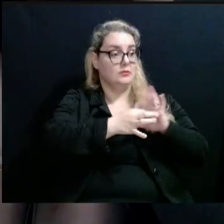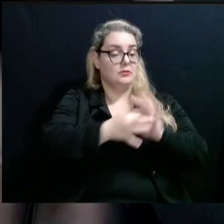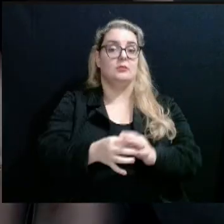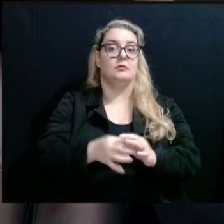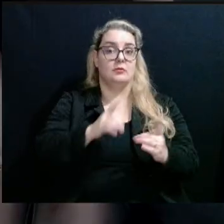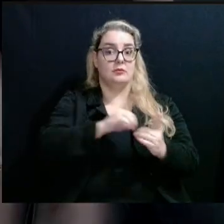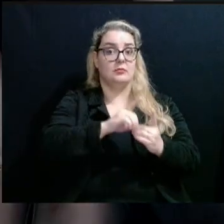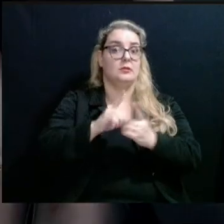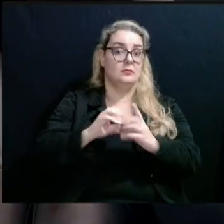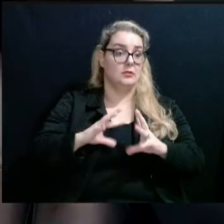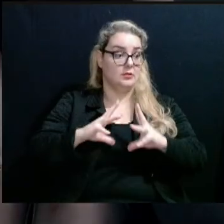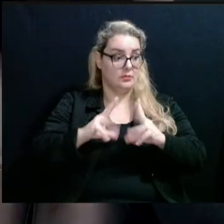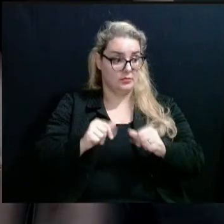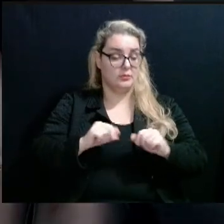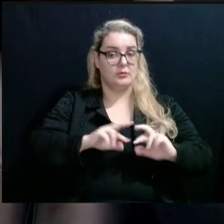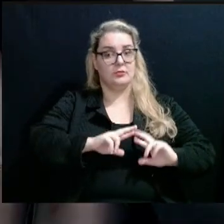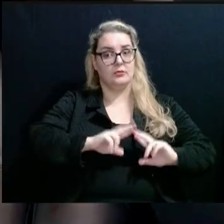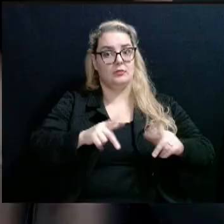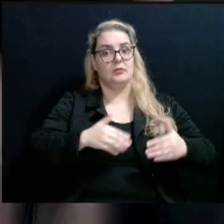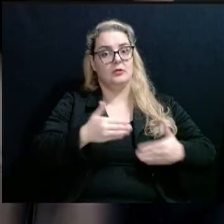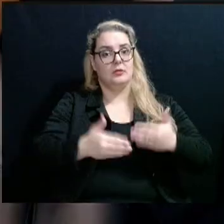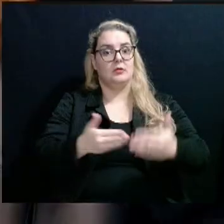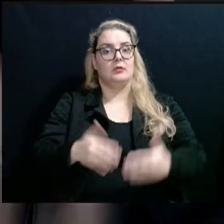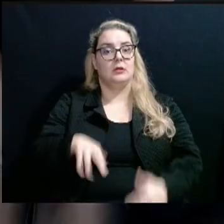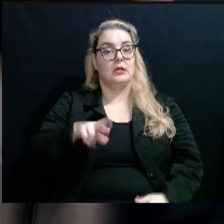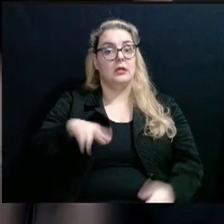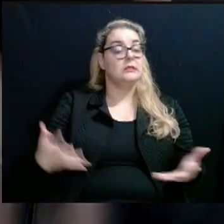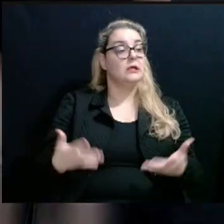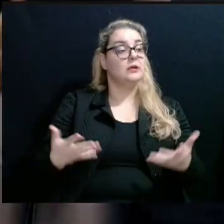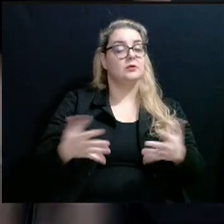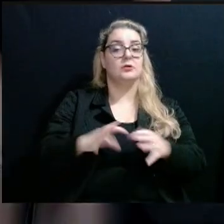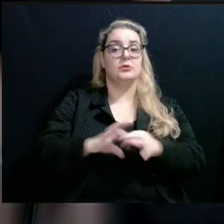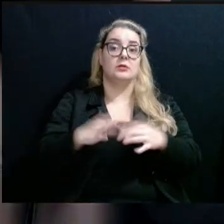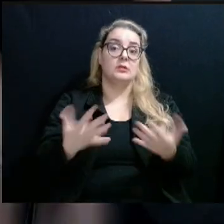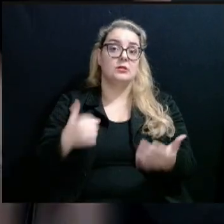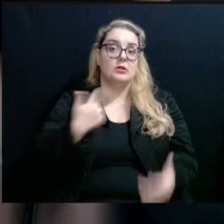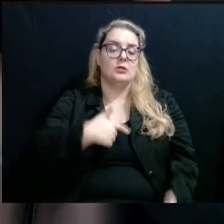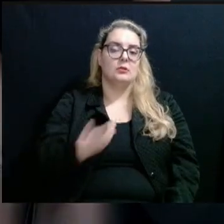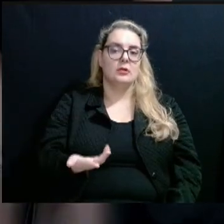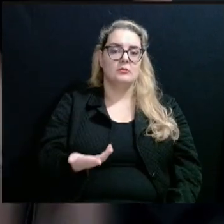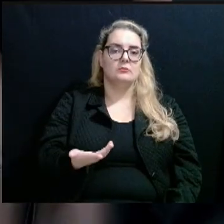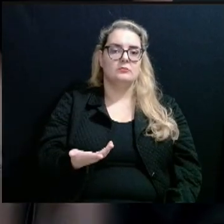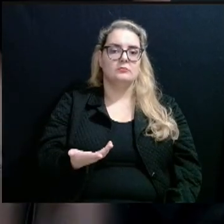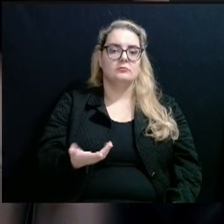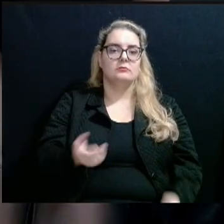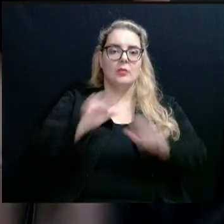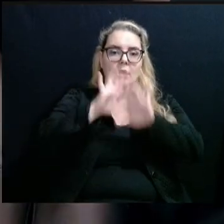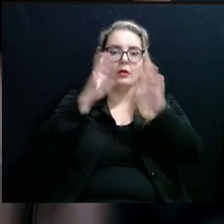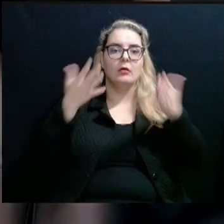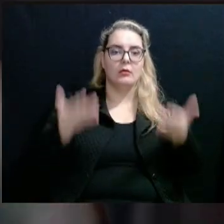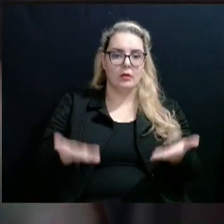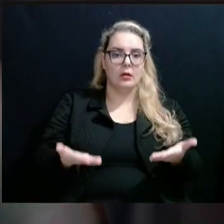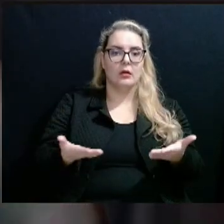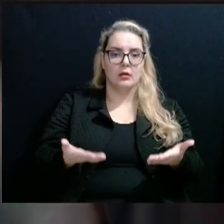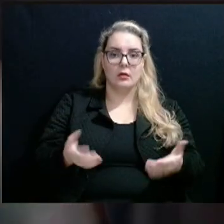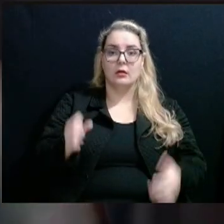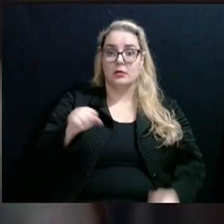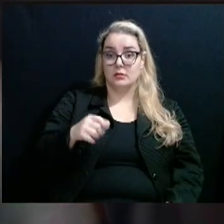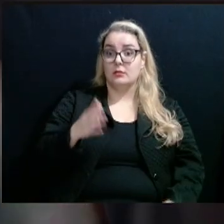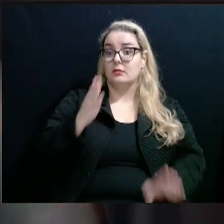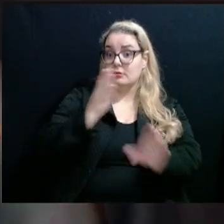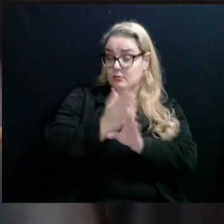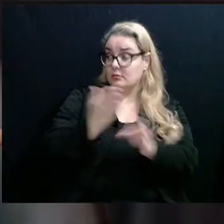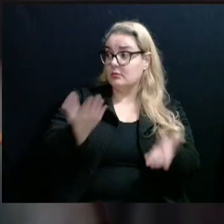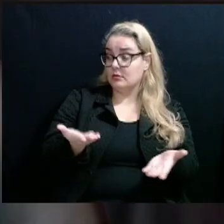processo e essa motivação que deixa a gente traz muita clareza, né? E você vai descobrindo um mundo